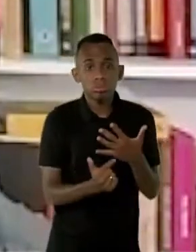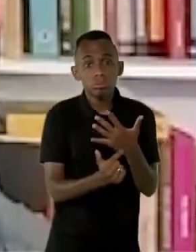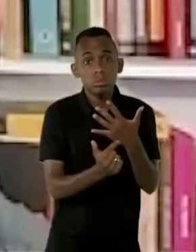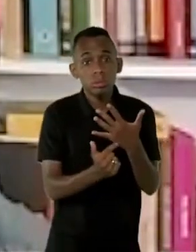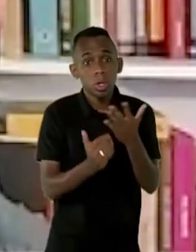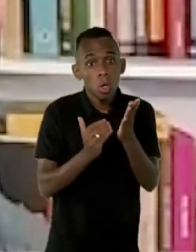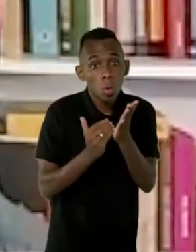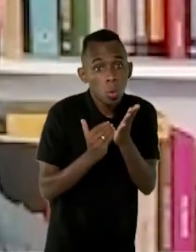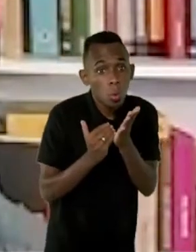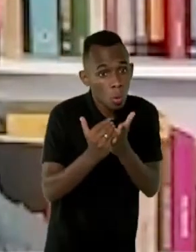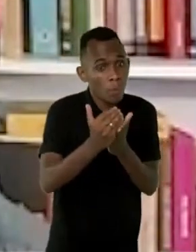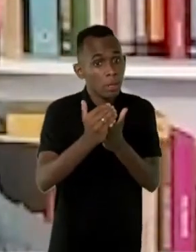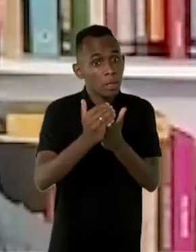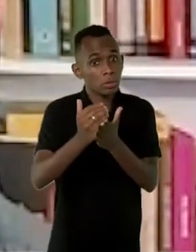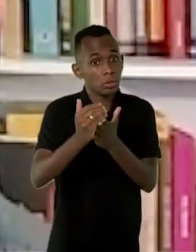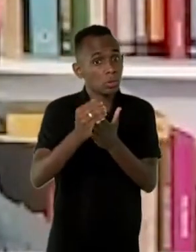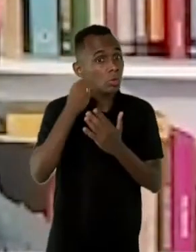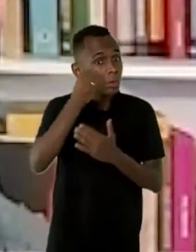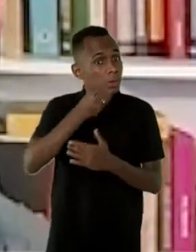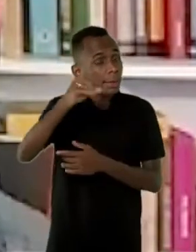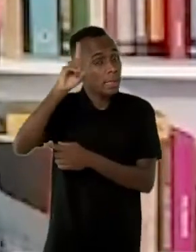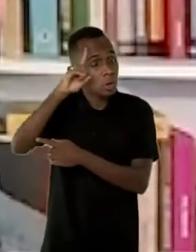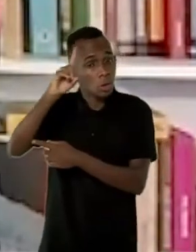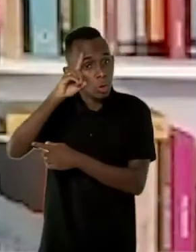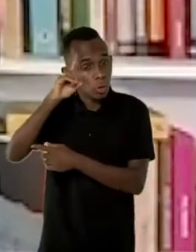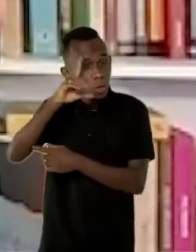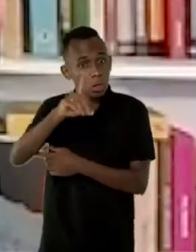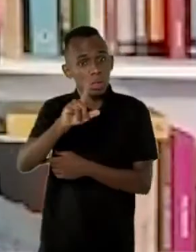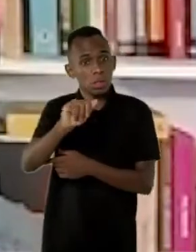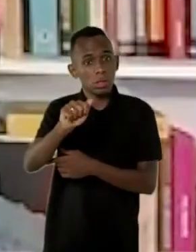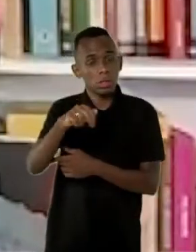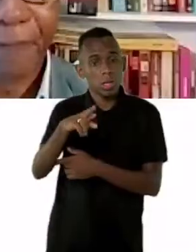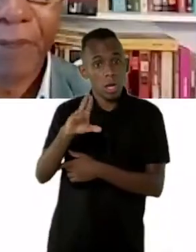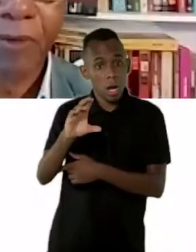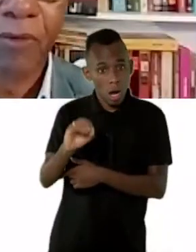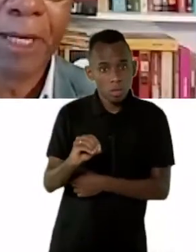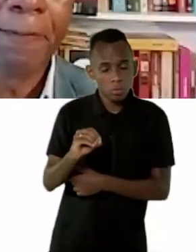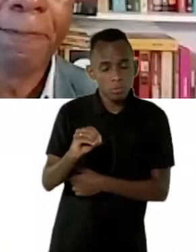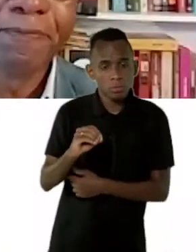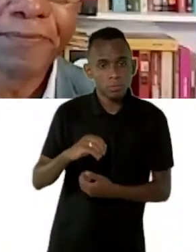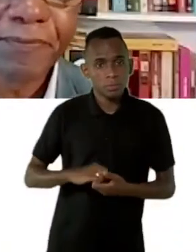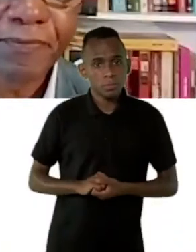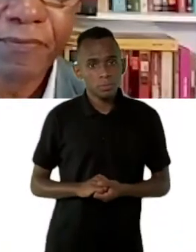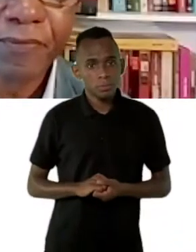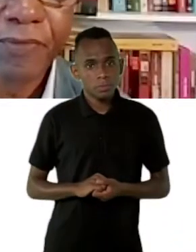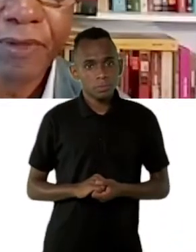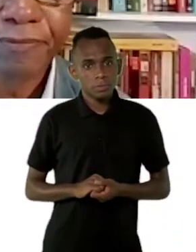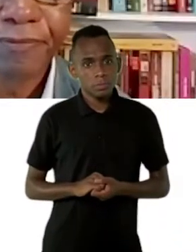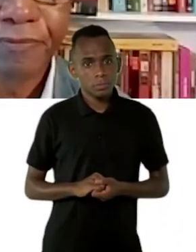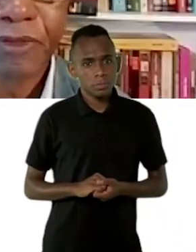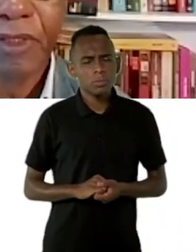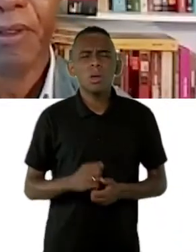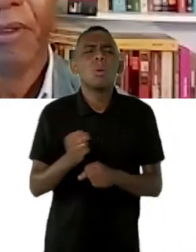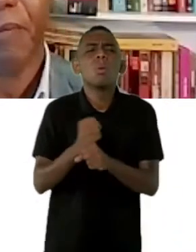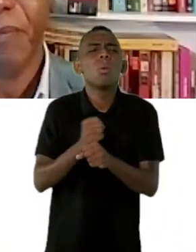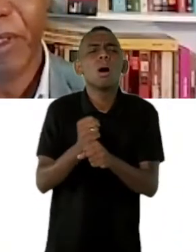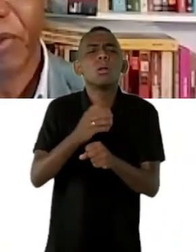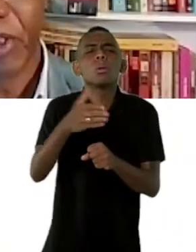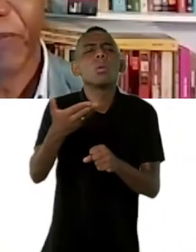de um diário. Nós estamos falando de que ano mesmo, Tom? Oi? Que ano que é esse que nós